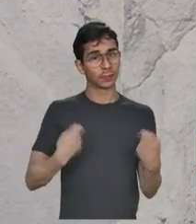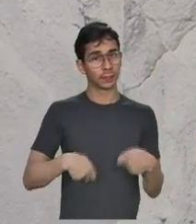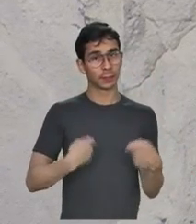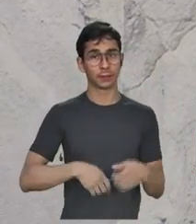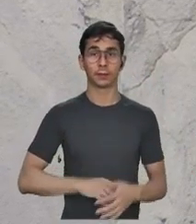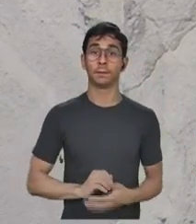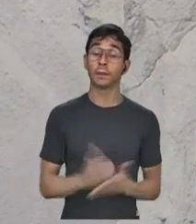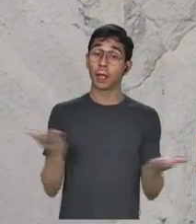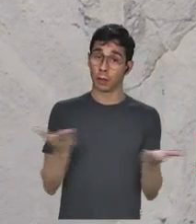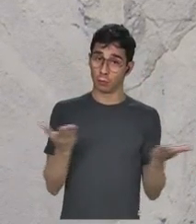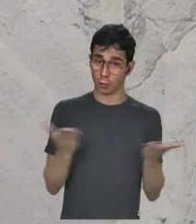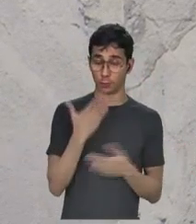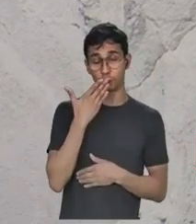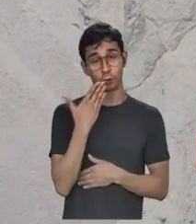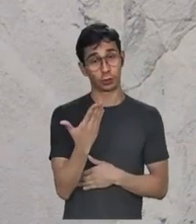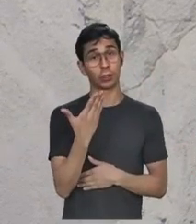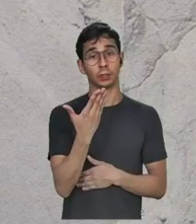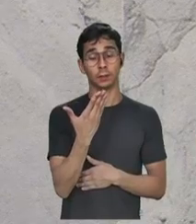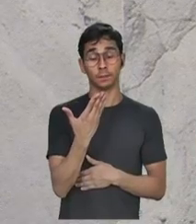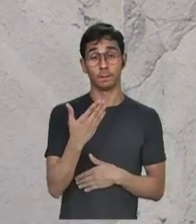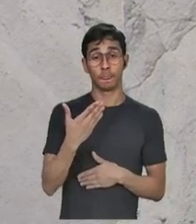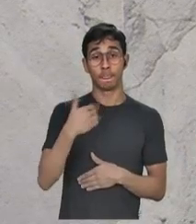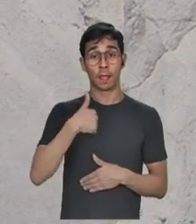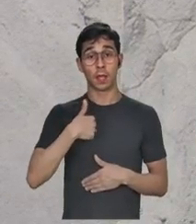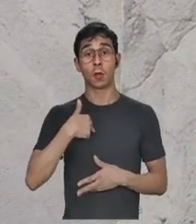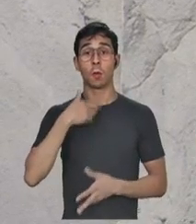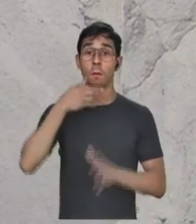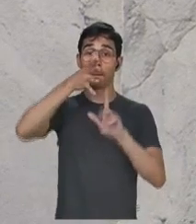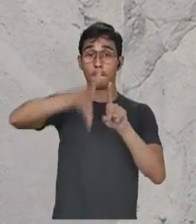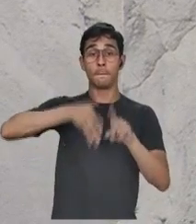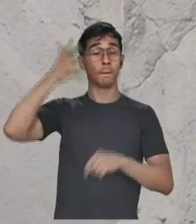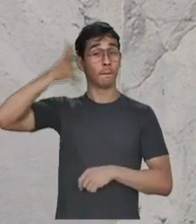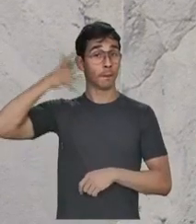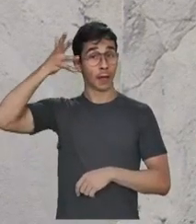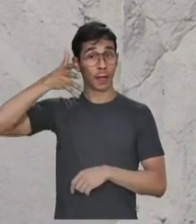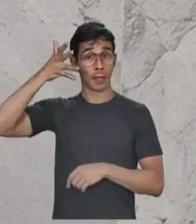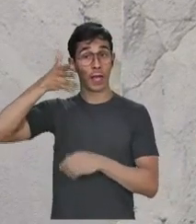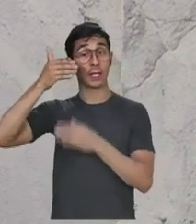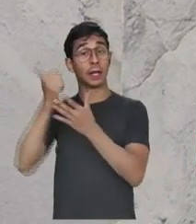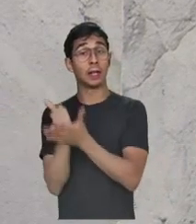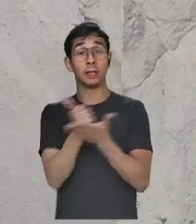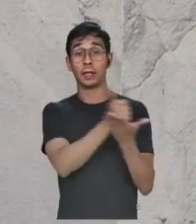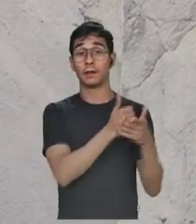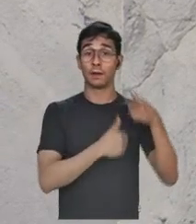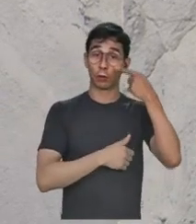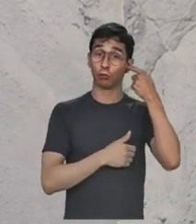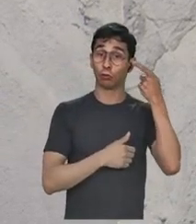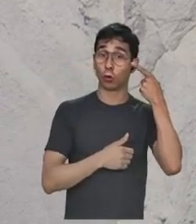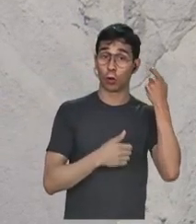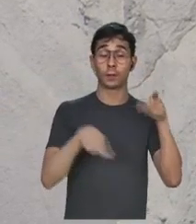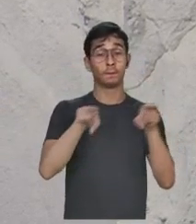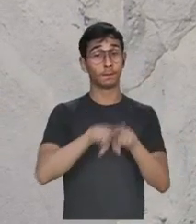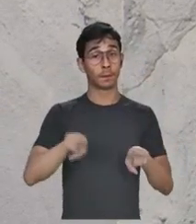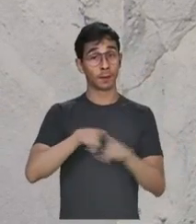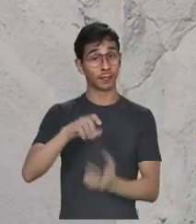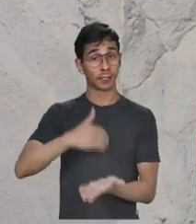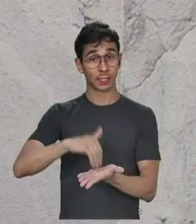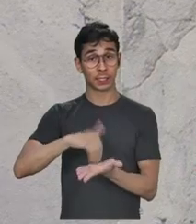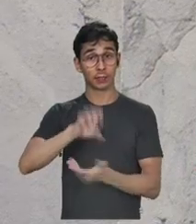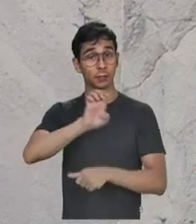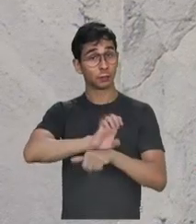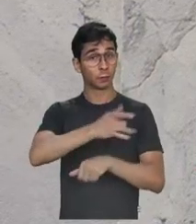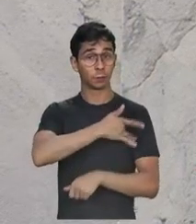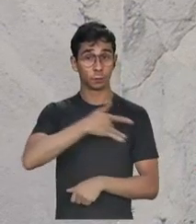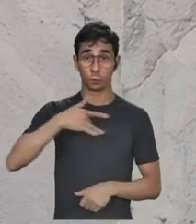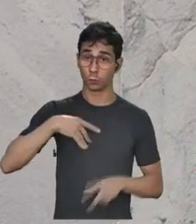presidente que as minhas palavras sejam encaminhadas ao senhor governador joão dória ao senhor secretário estadual de saúde